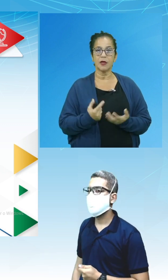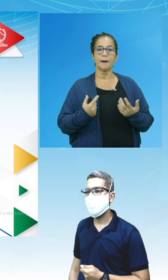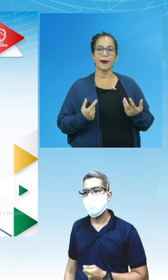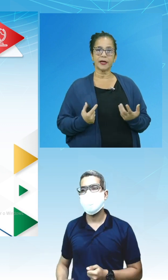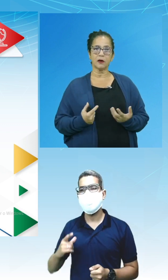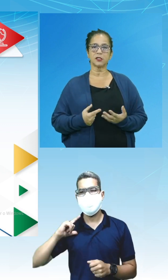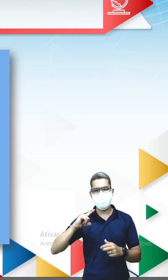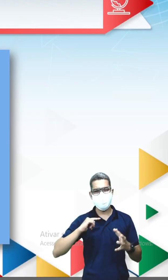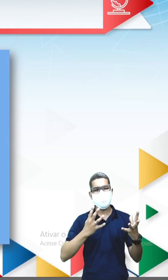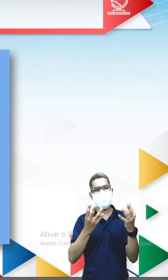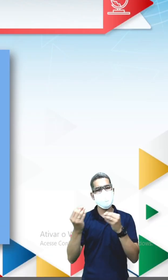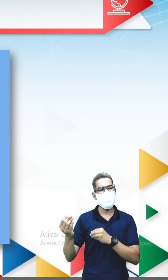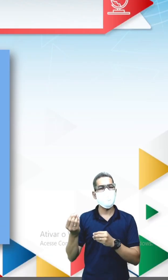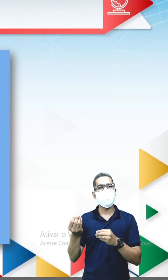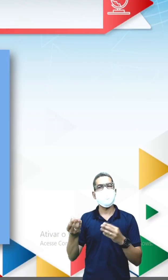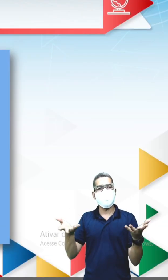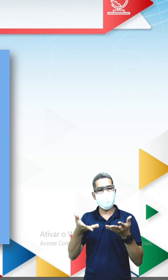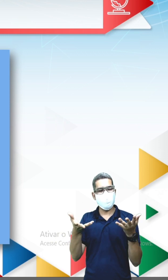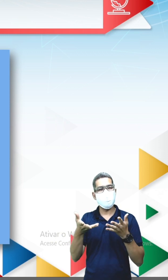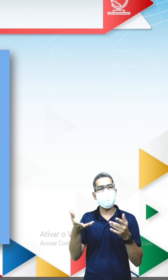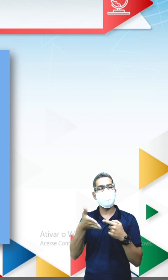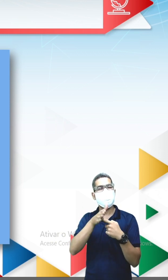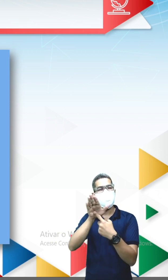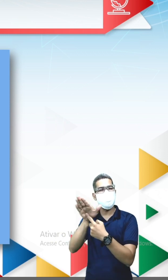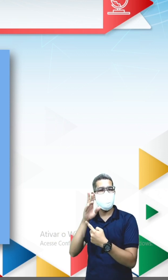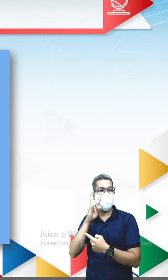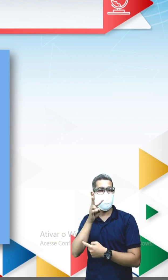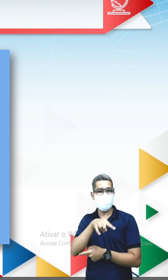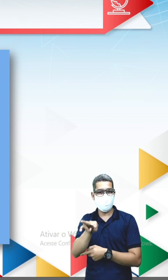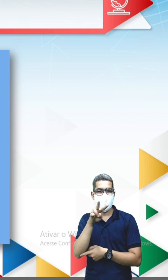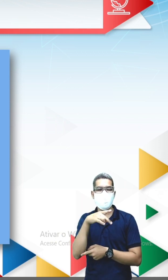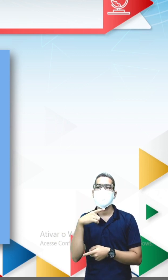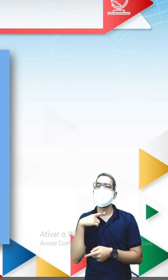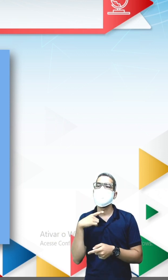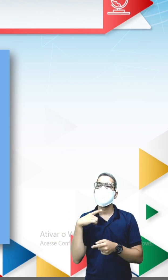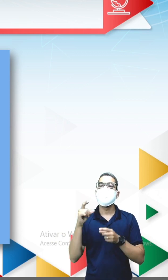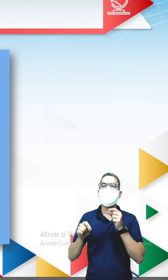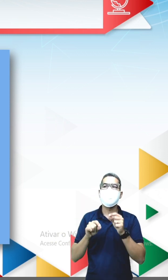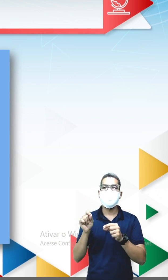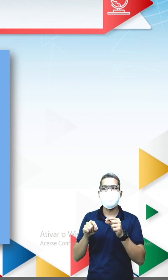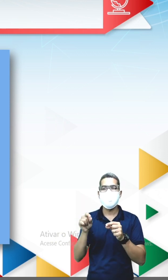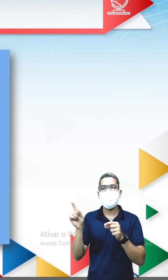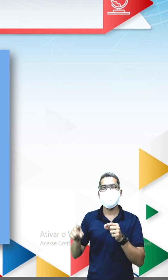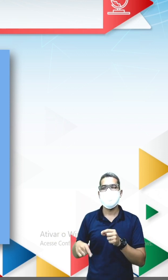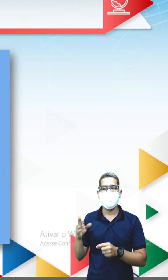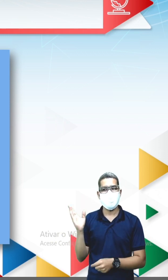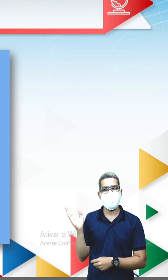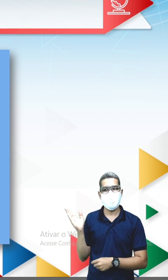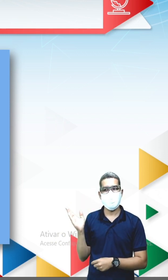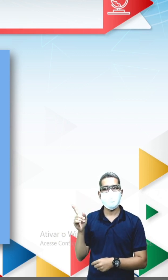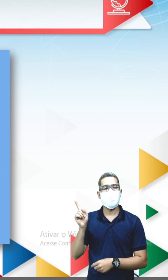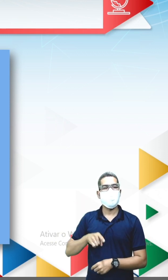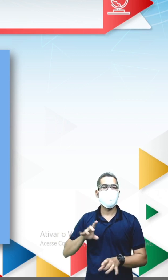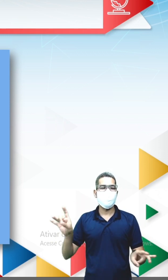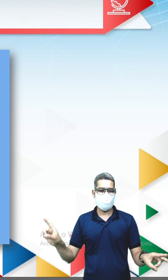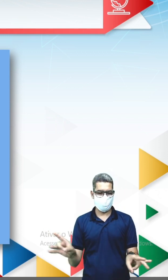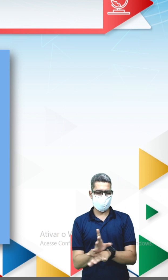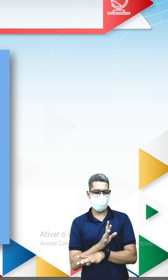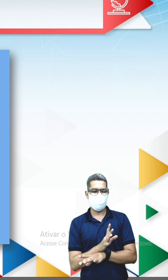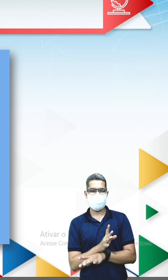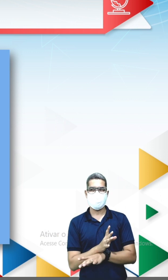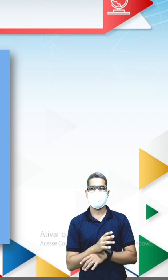apresentável para nós, professores estudantes. Mas temos no segmento dela, essa é a completa. A rosa dos